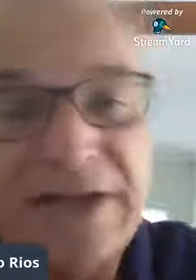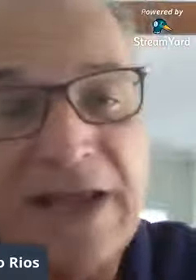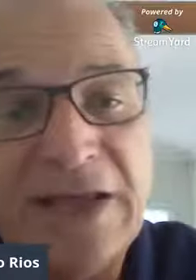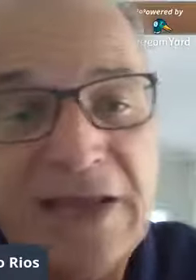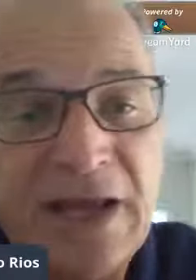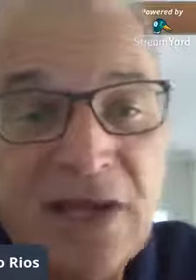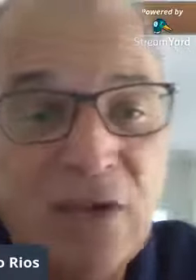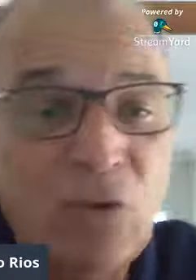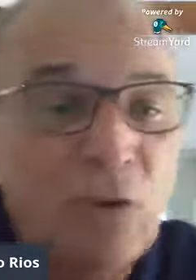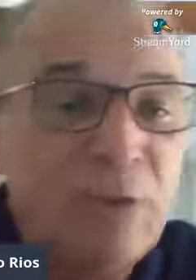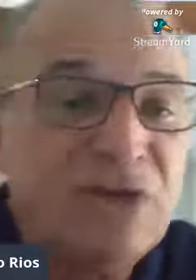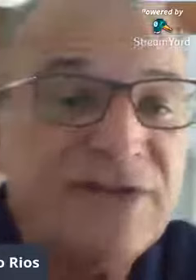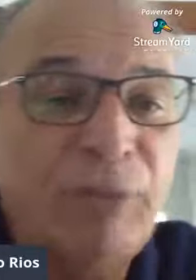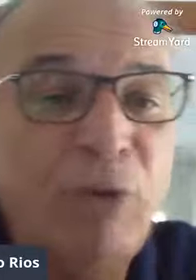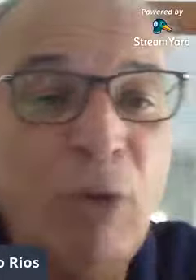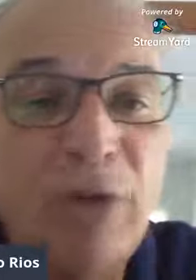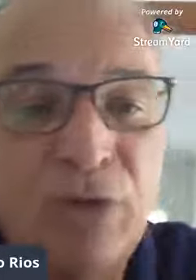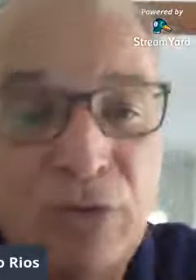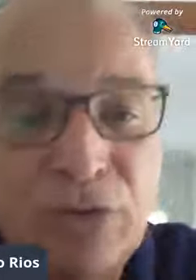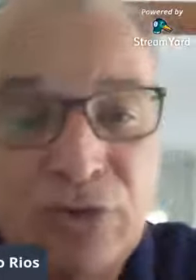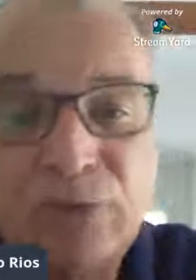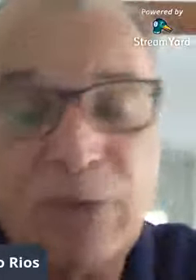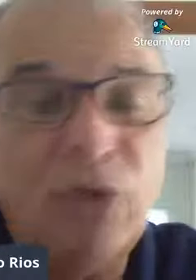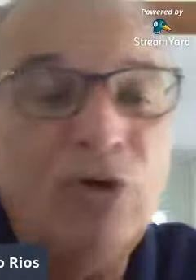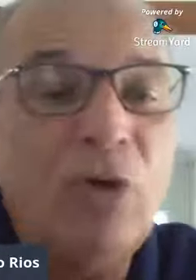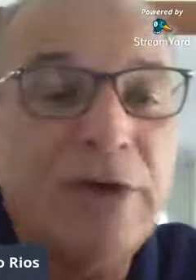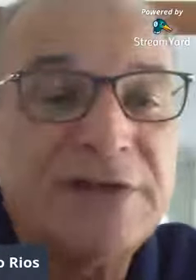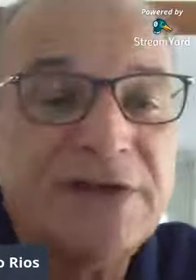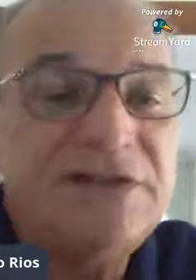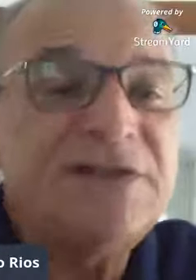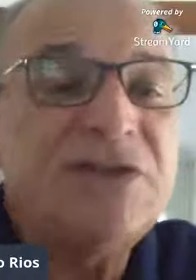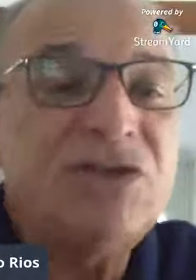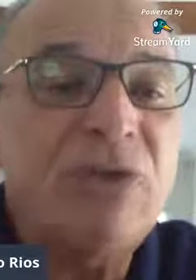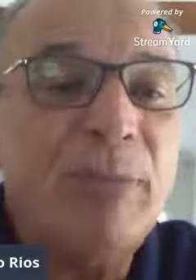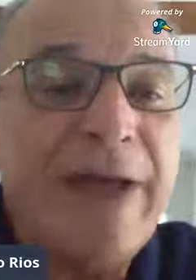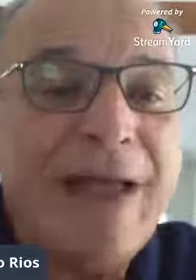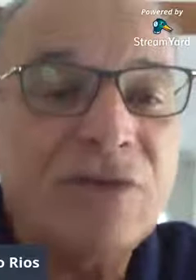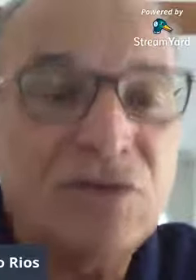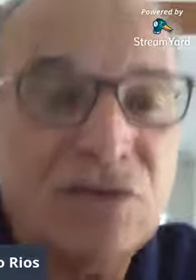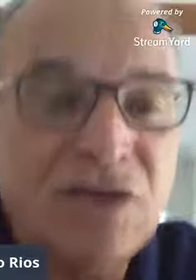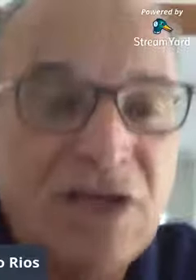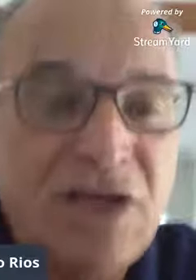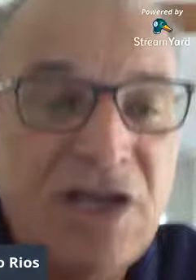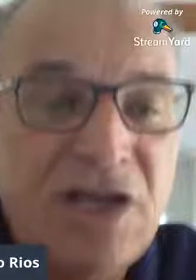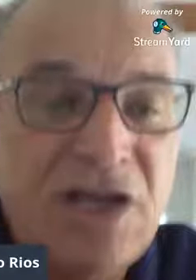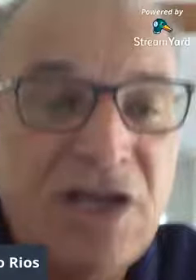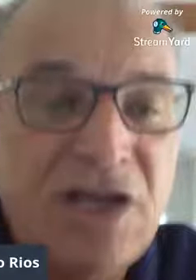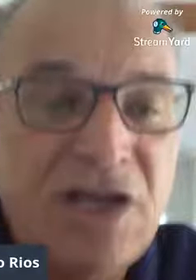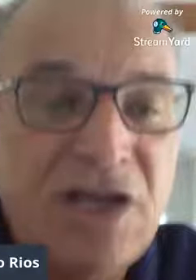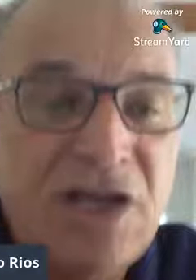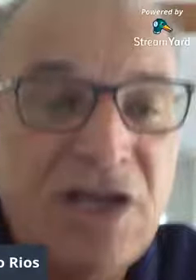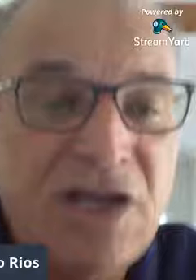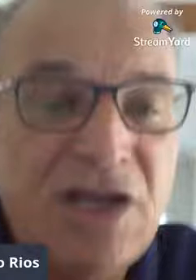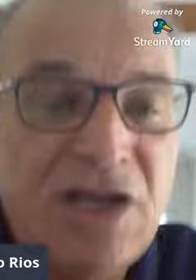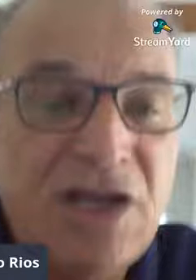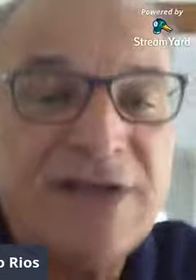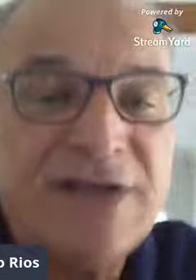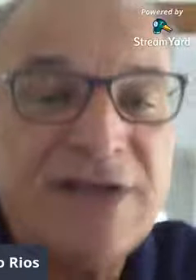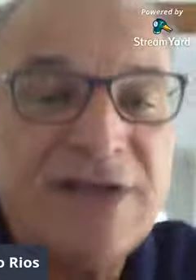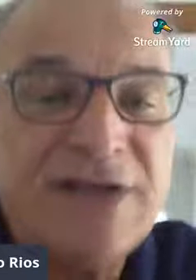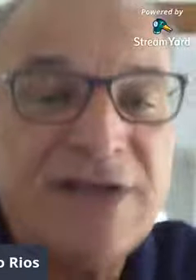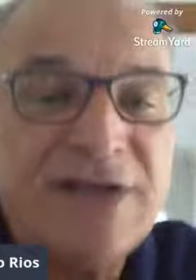a DRT. O Ministério Público, os promotores, se sentiram apoiados em começar